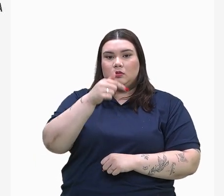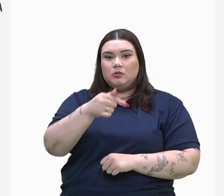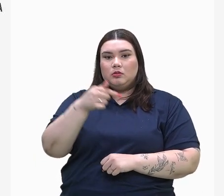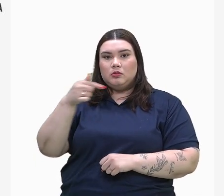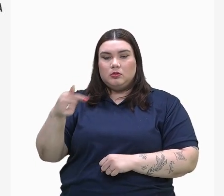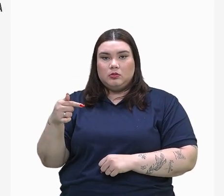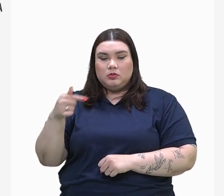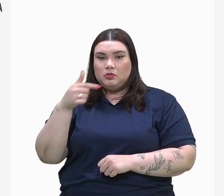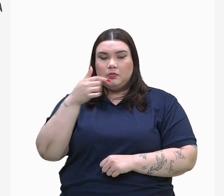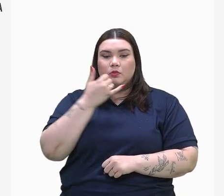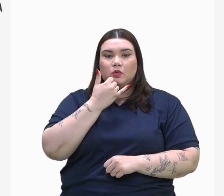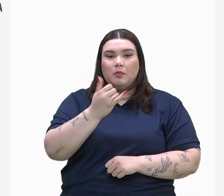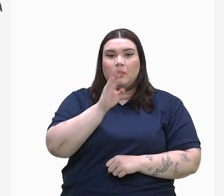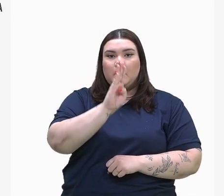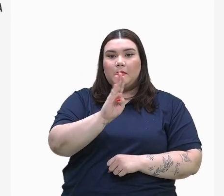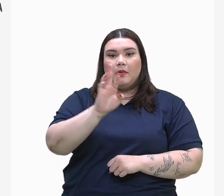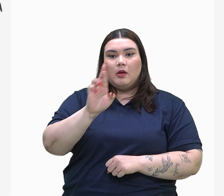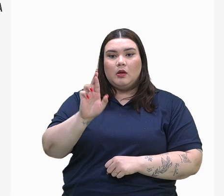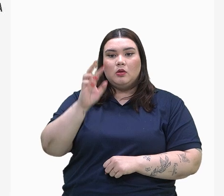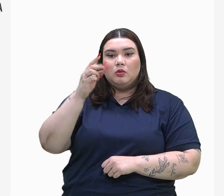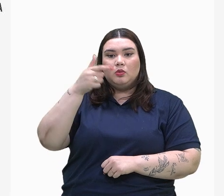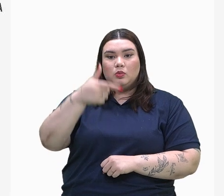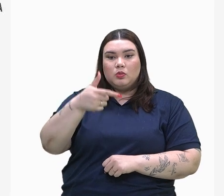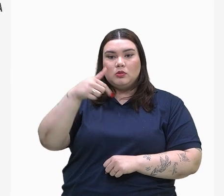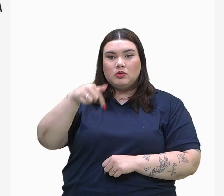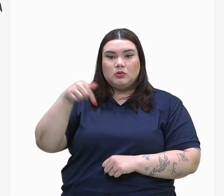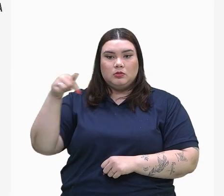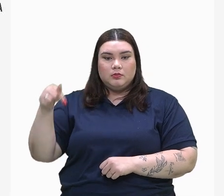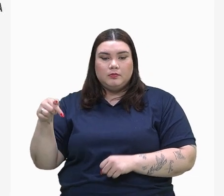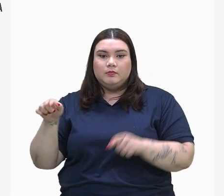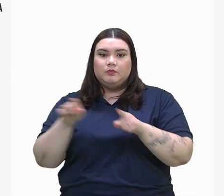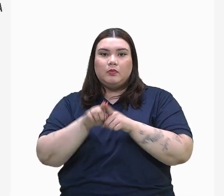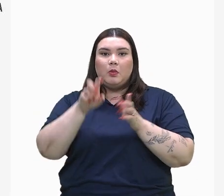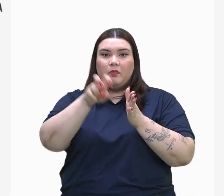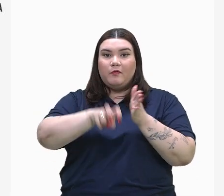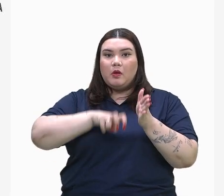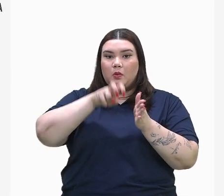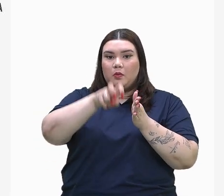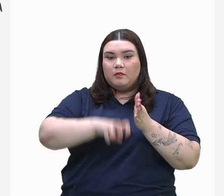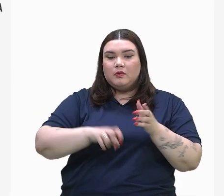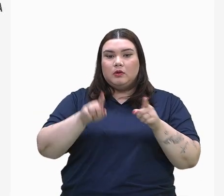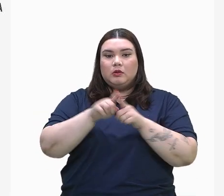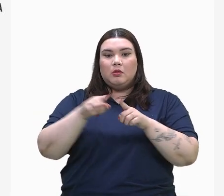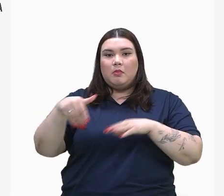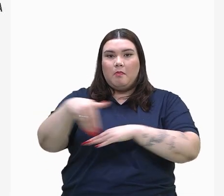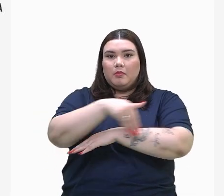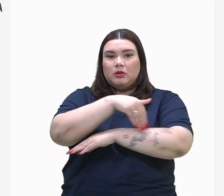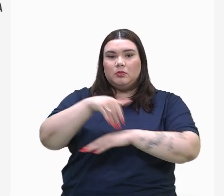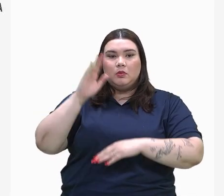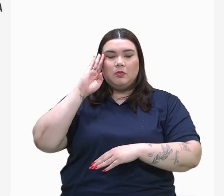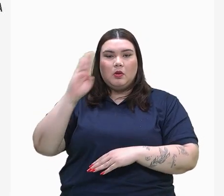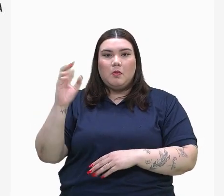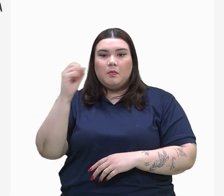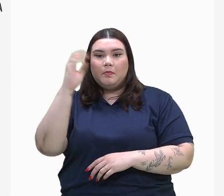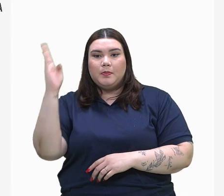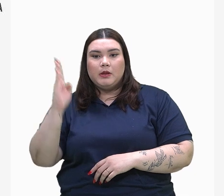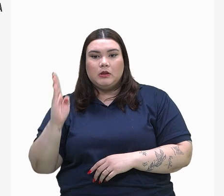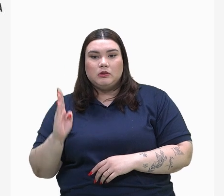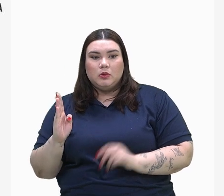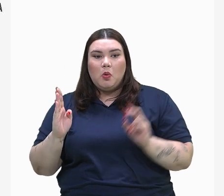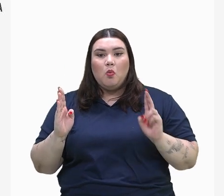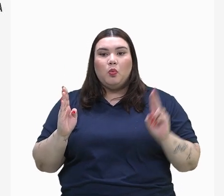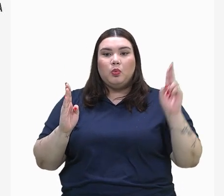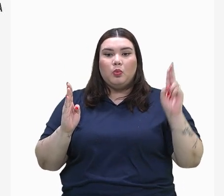BR-277, tá? E ferrovias e rodovias ligando também o Brasil ao Uruguai. Então, a